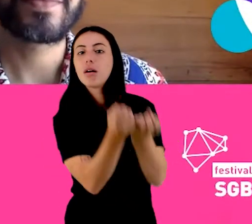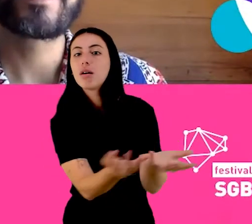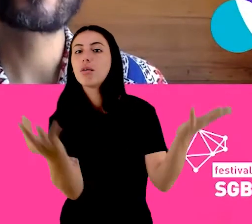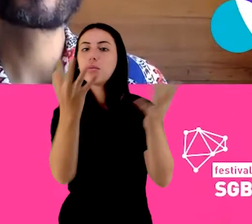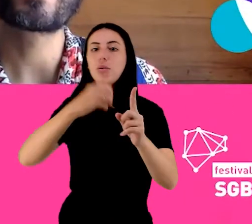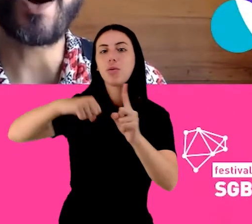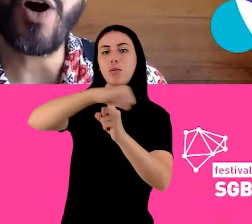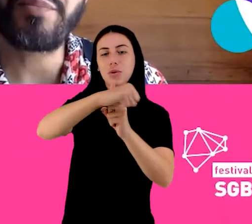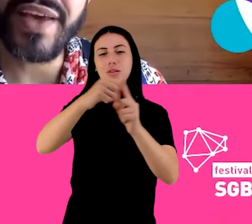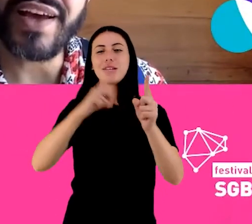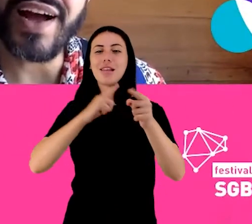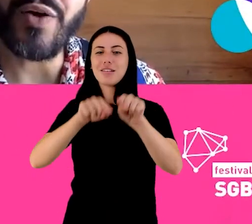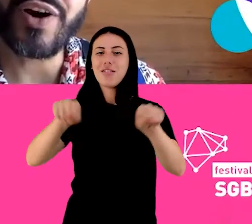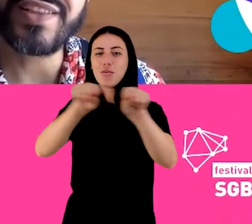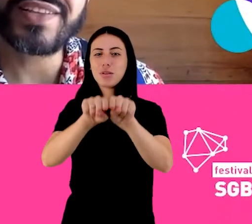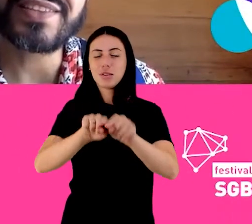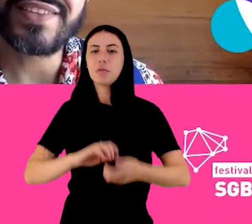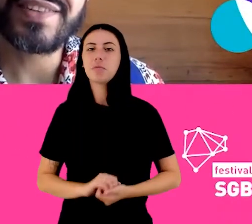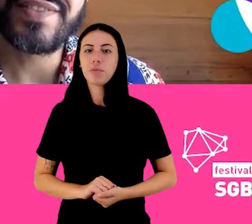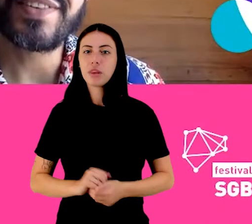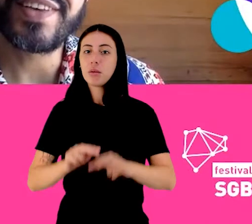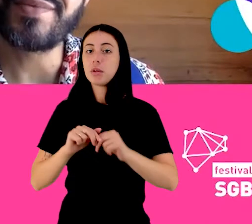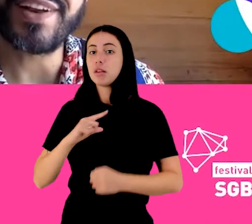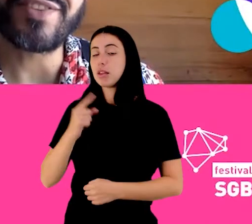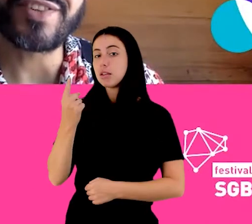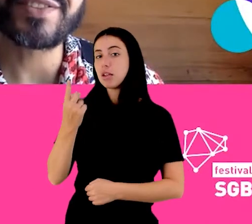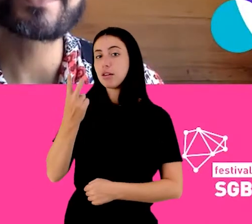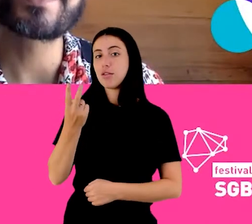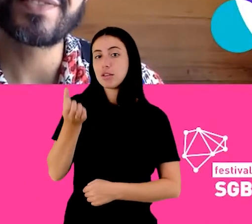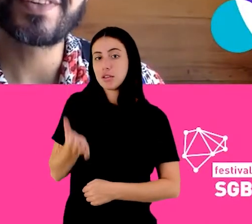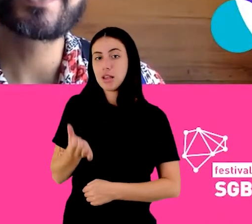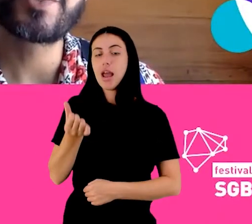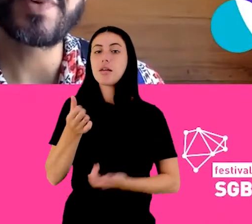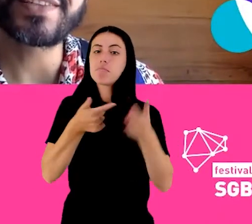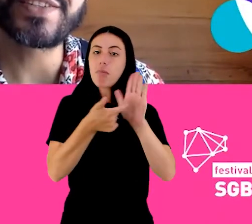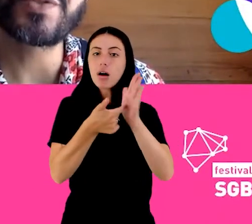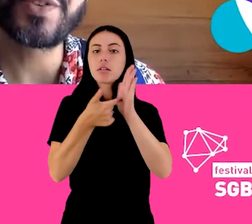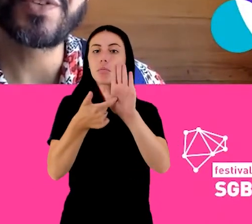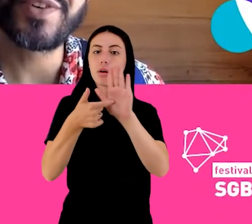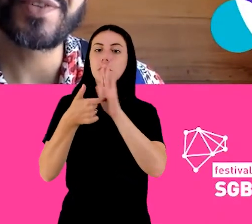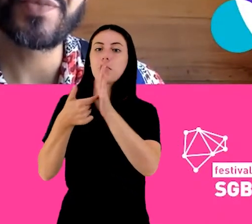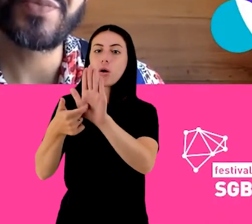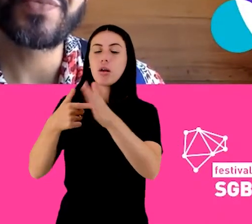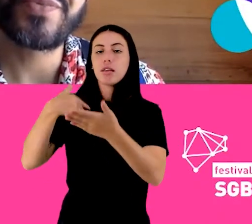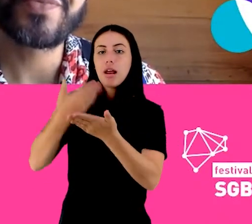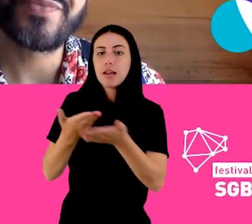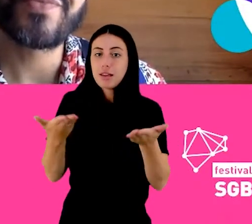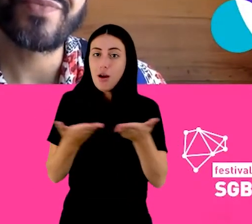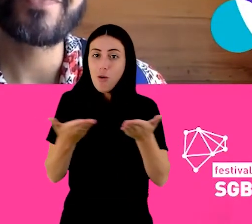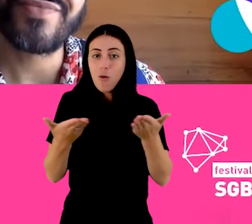porque foram... A OAB, a Ordem... A Ordem dos Advogados do Brasil.